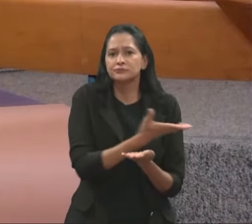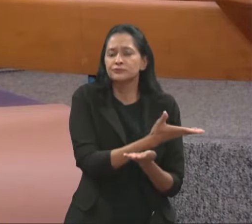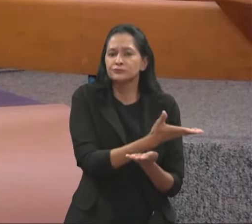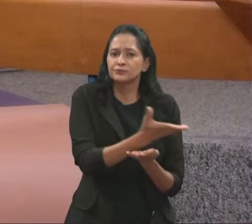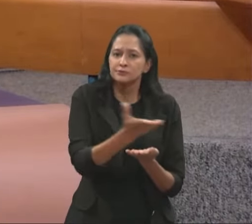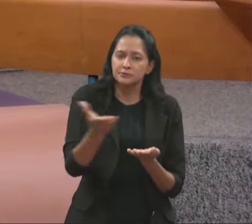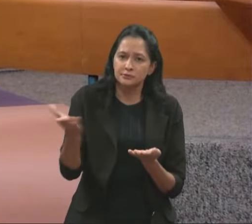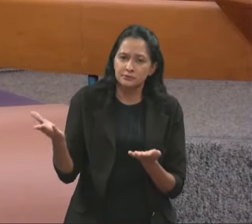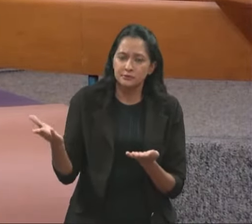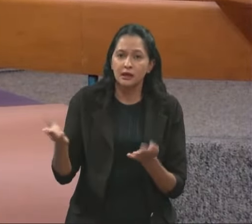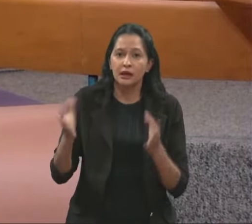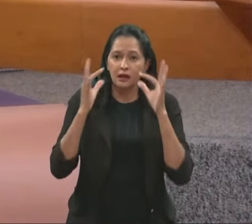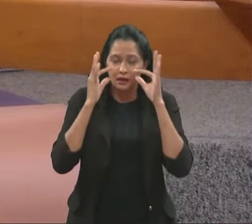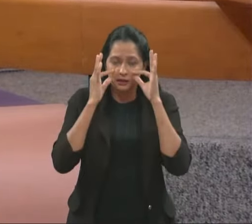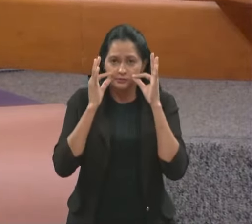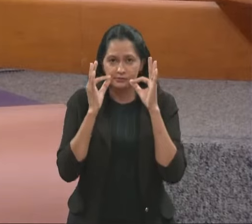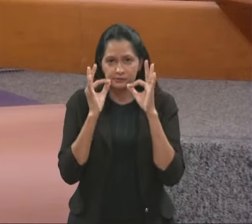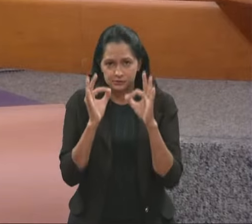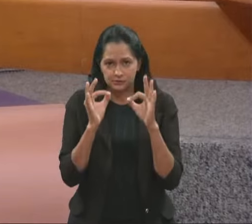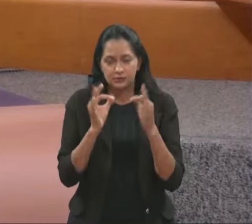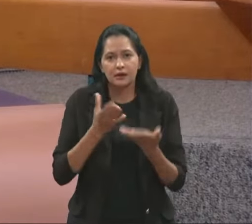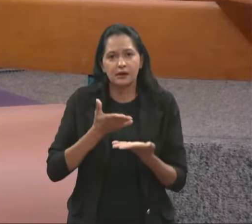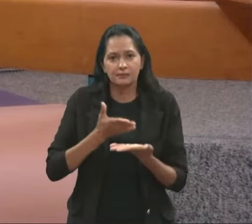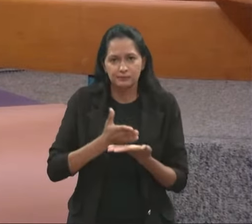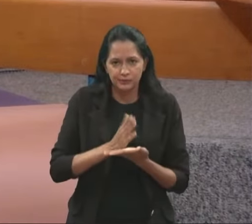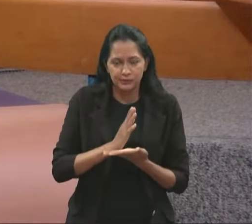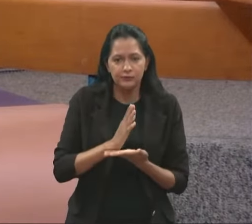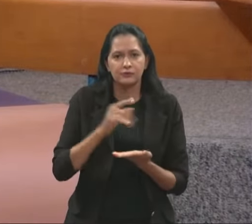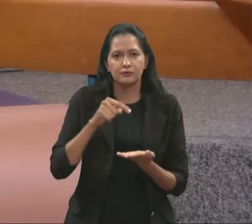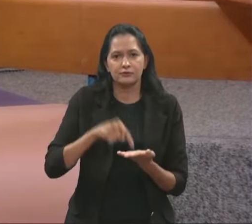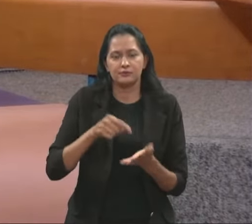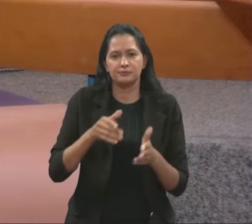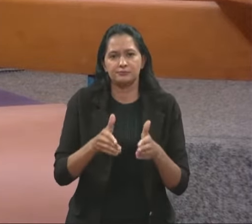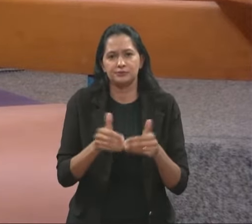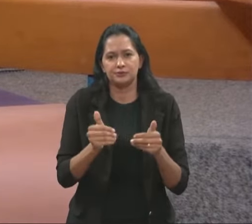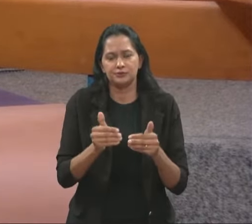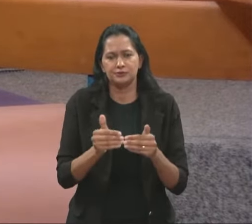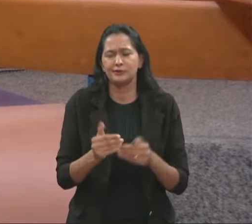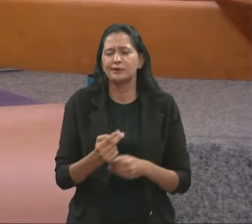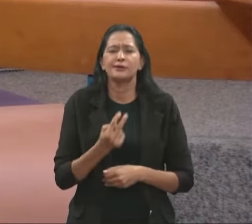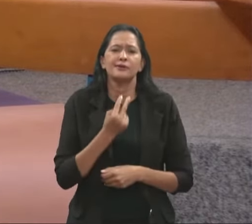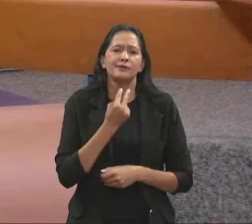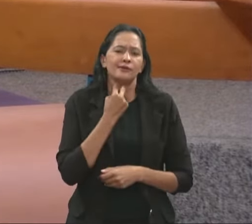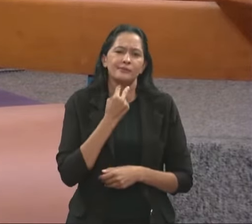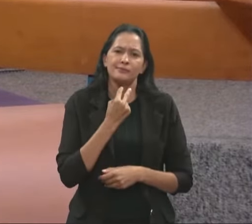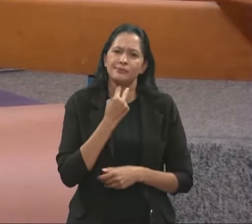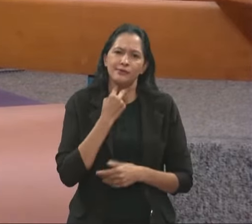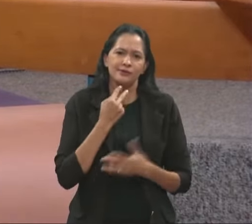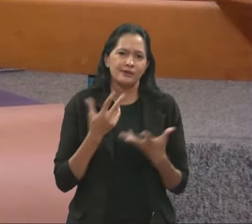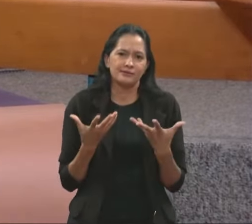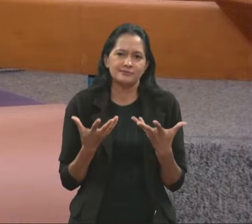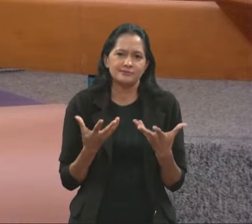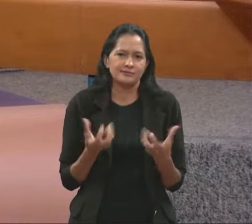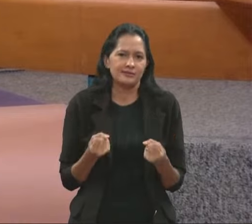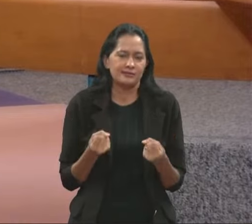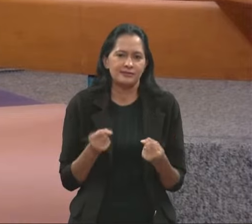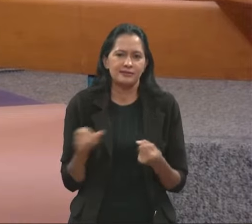a atenção para a aprovação deste requerimento. Não podemos admitir que um chefe de